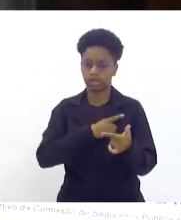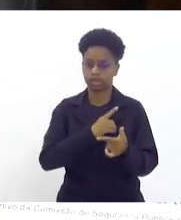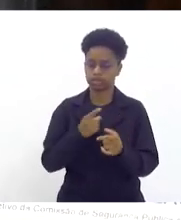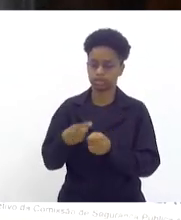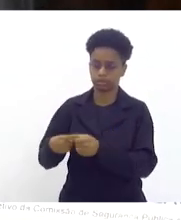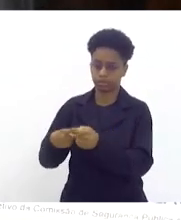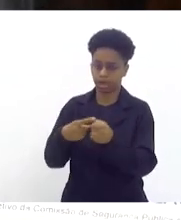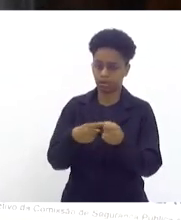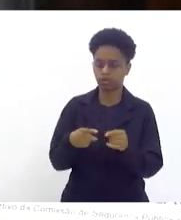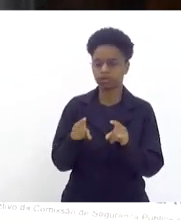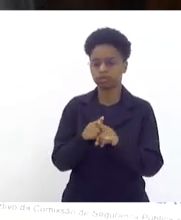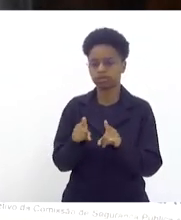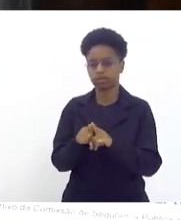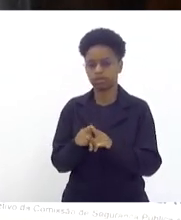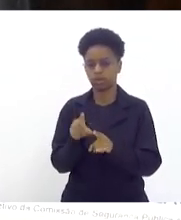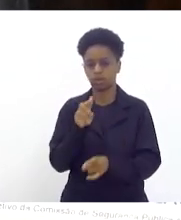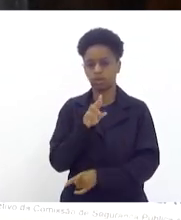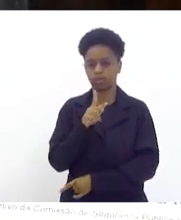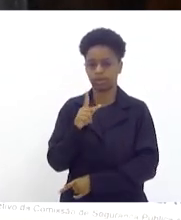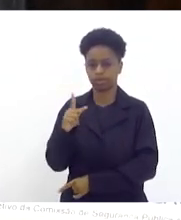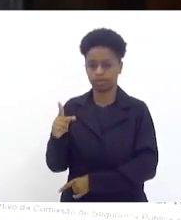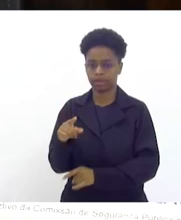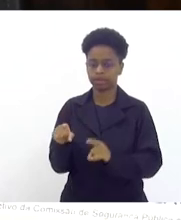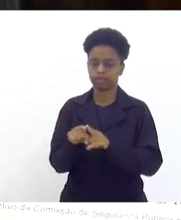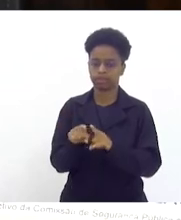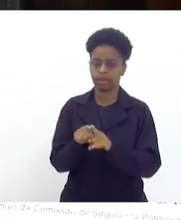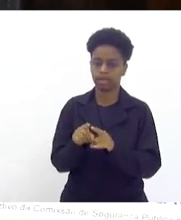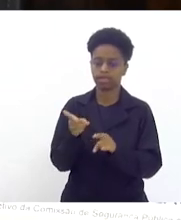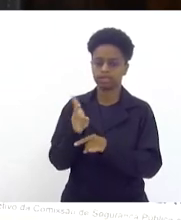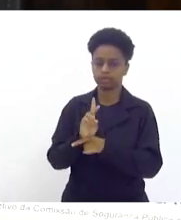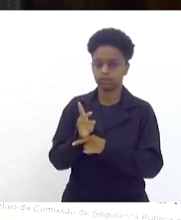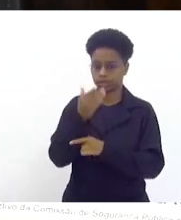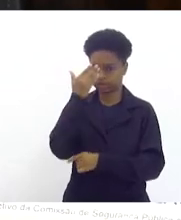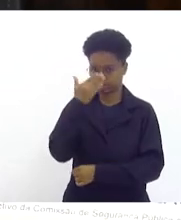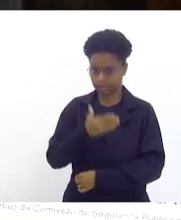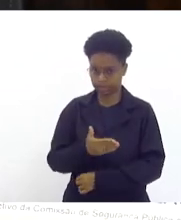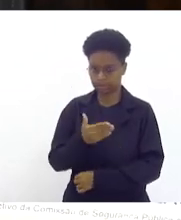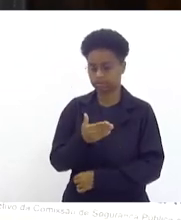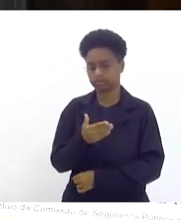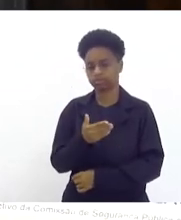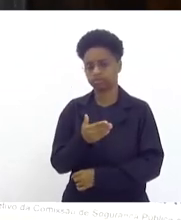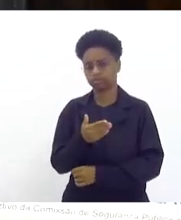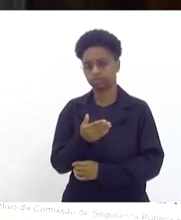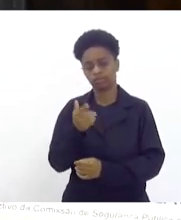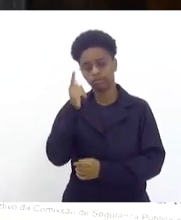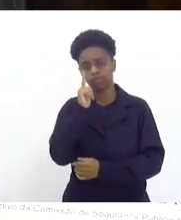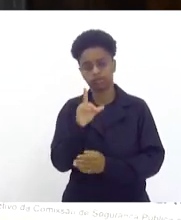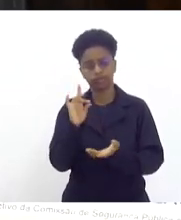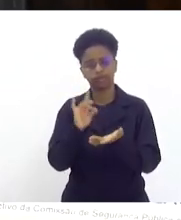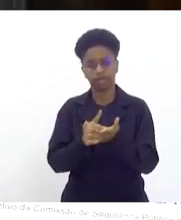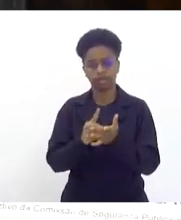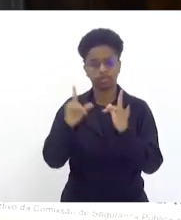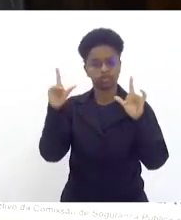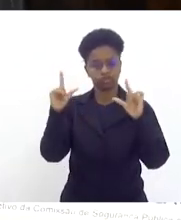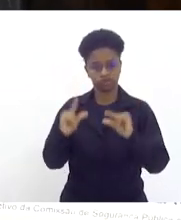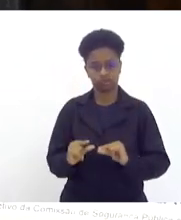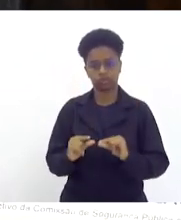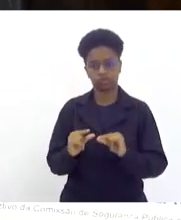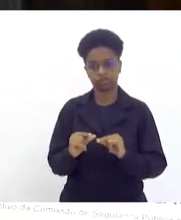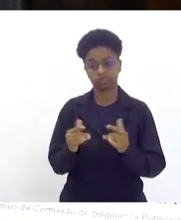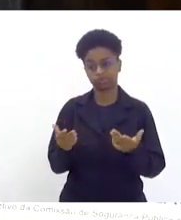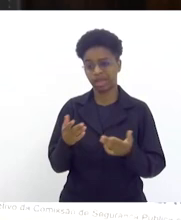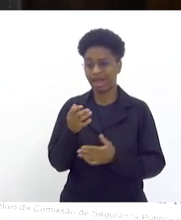aliado as opps e o programa segurança presente foram que levaram a redução de número que não